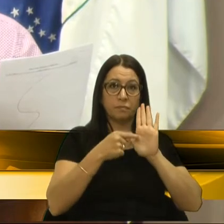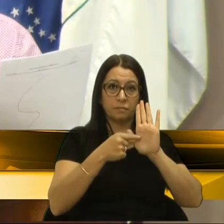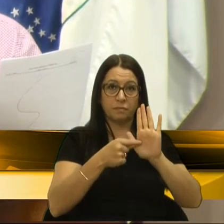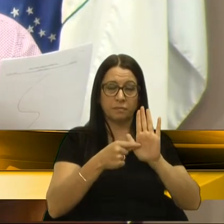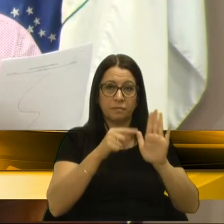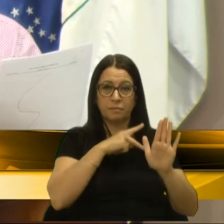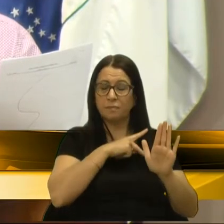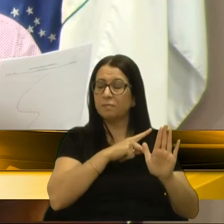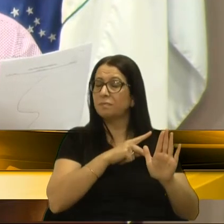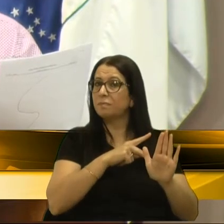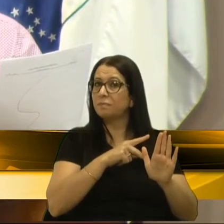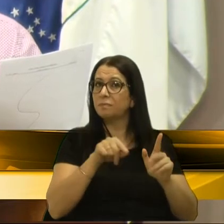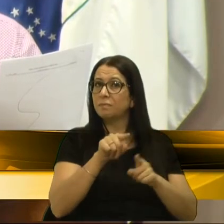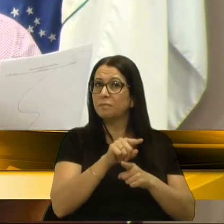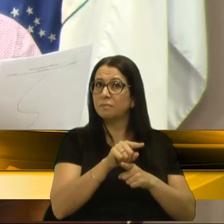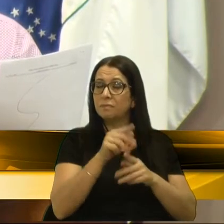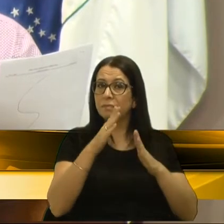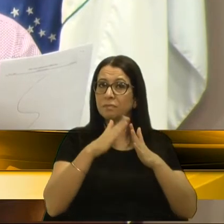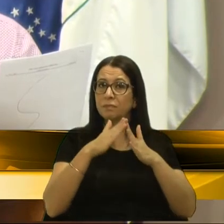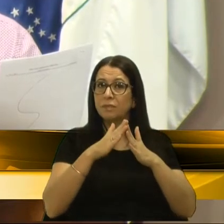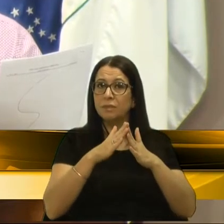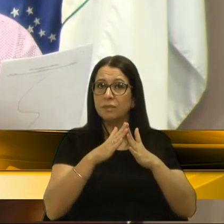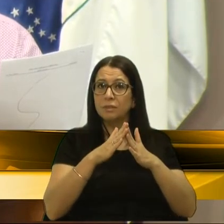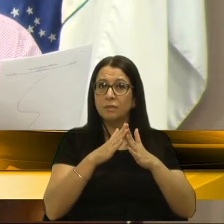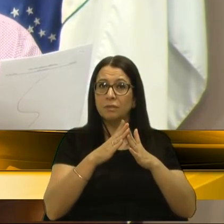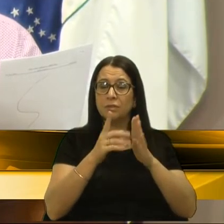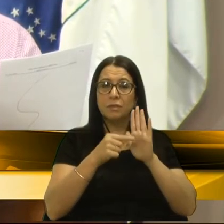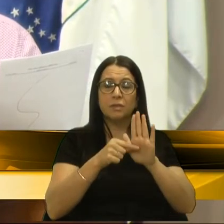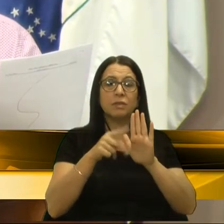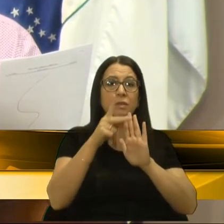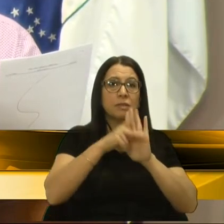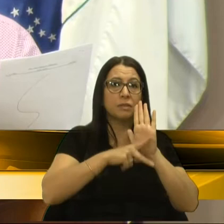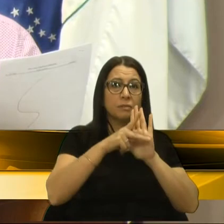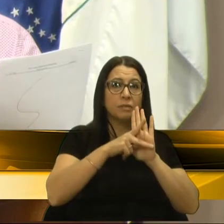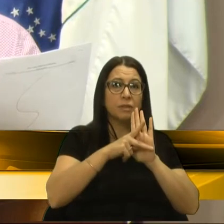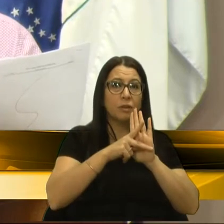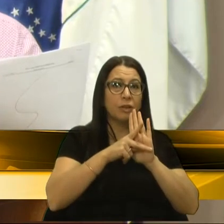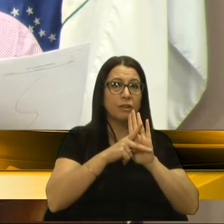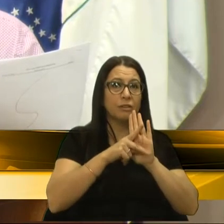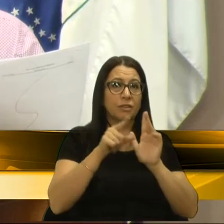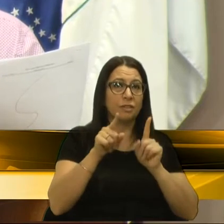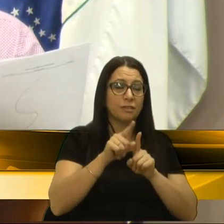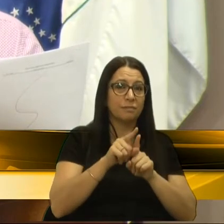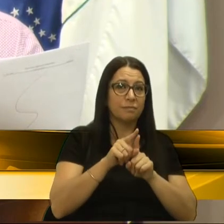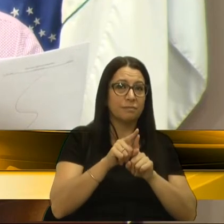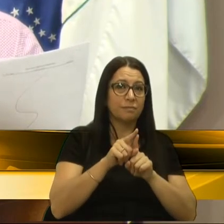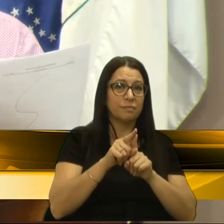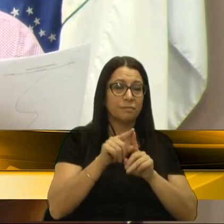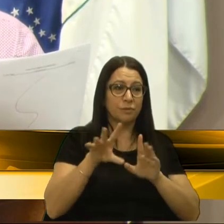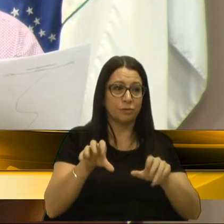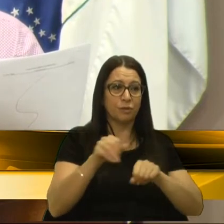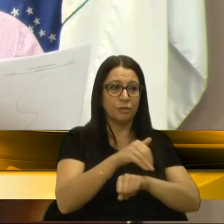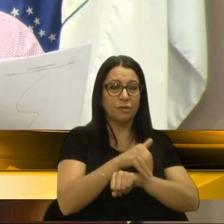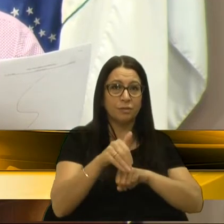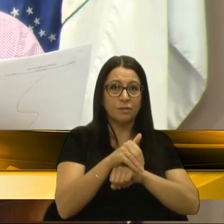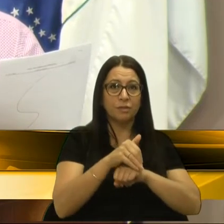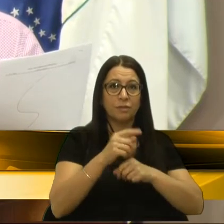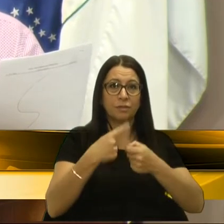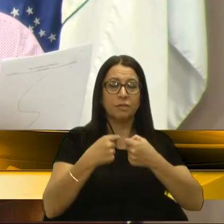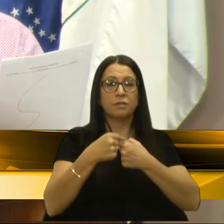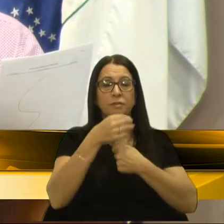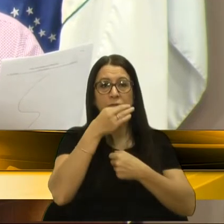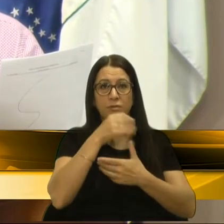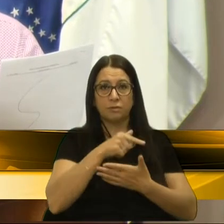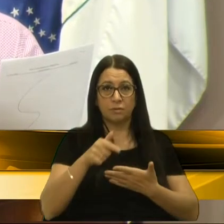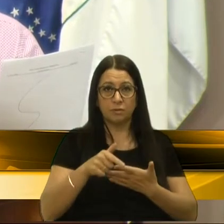desse colendo plenário desta Casa Legislativa apresentar projeto que institui adote uma rua no município de Caxias